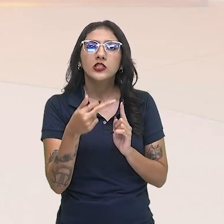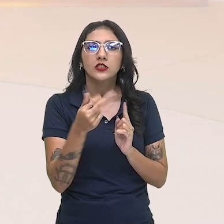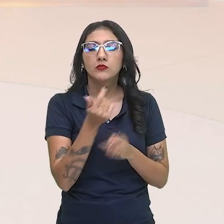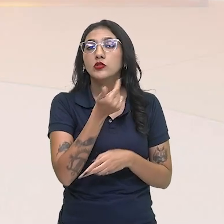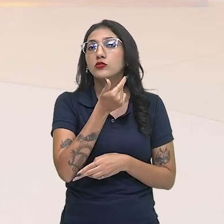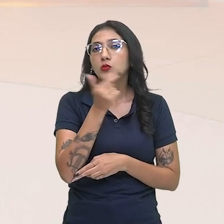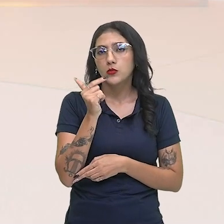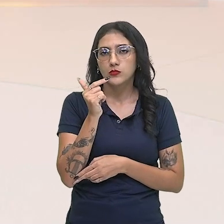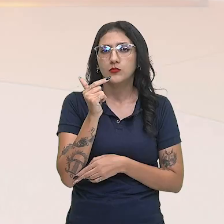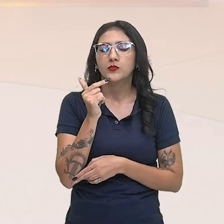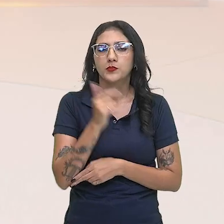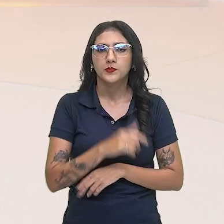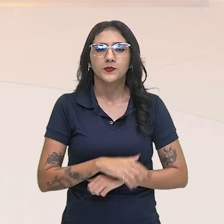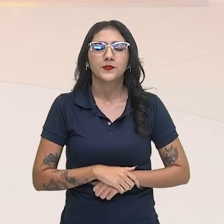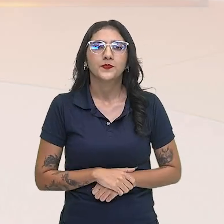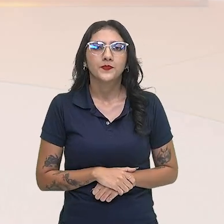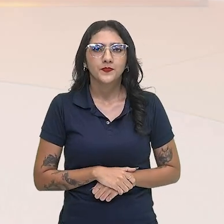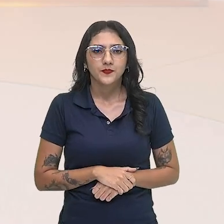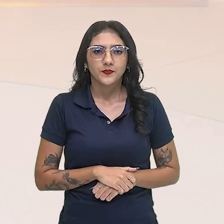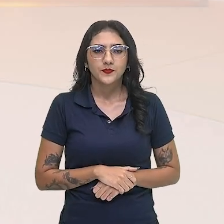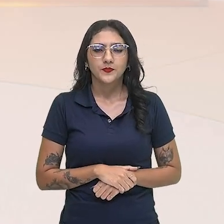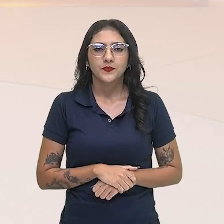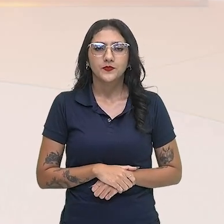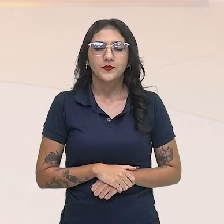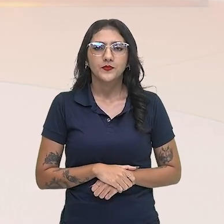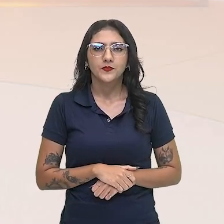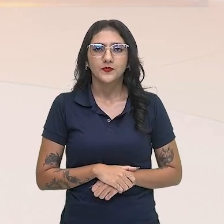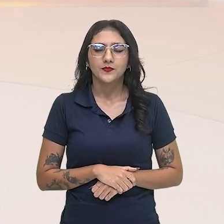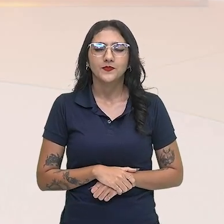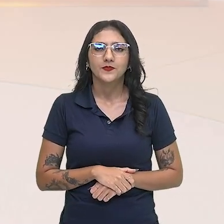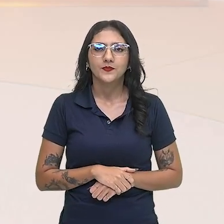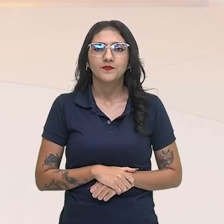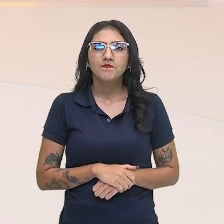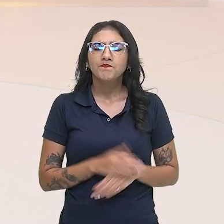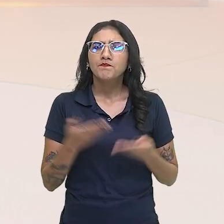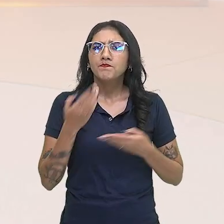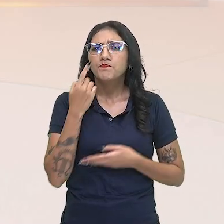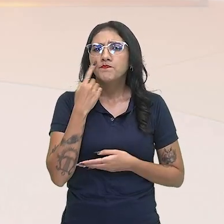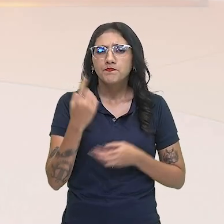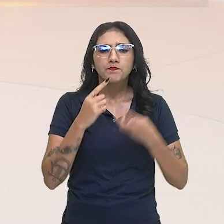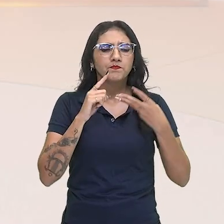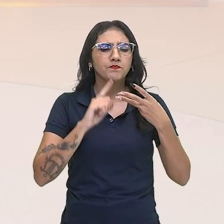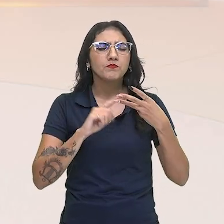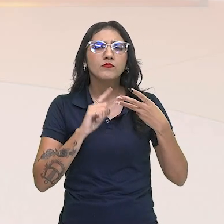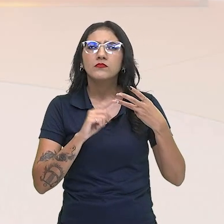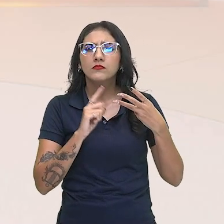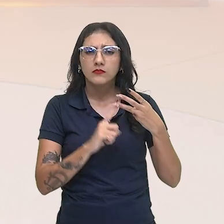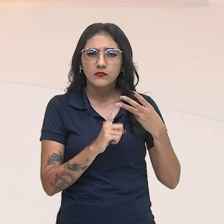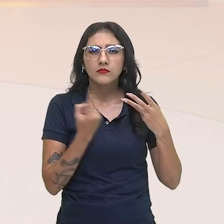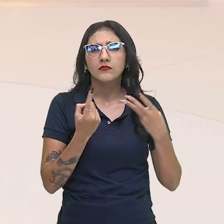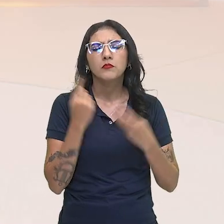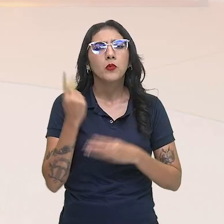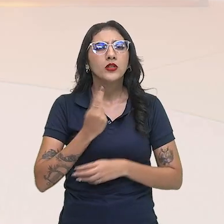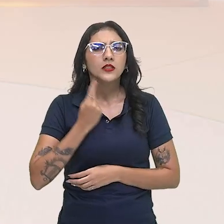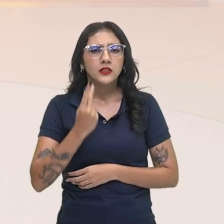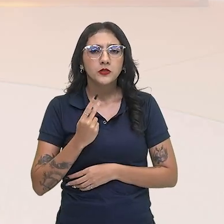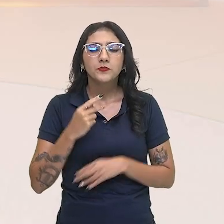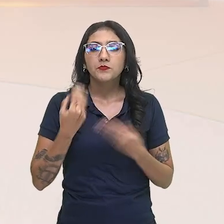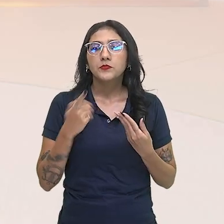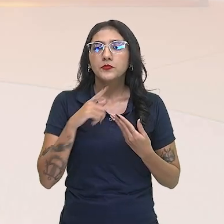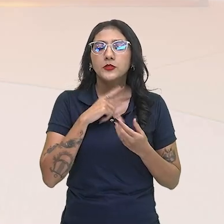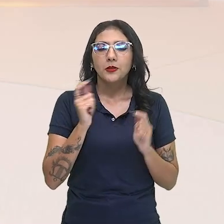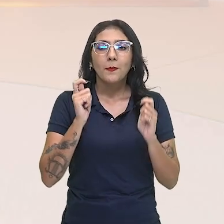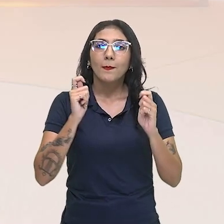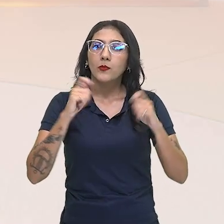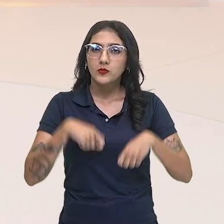né, a visão de mundo. Então, o poder ideológico. E o poder político, ele refere-se à possibilidade